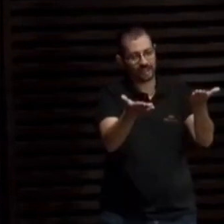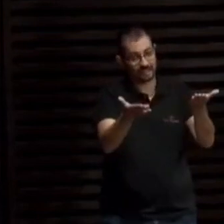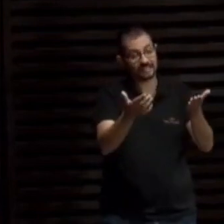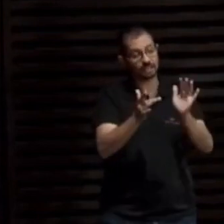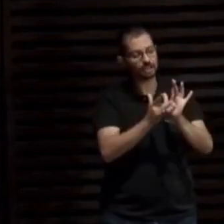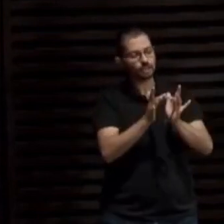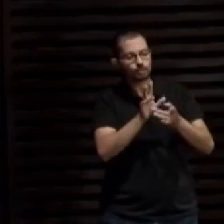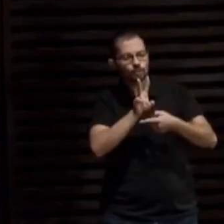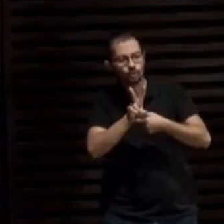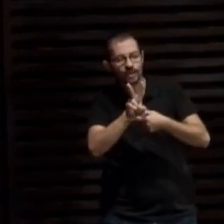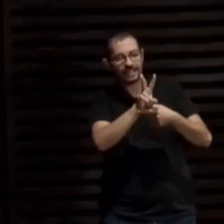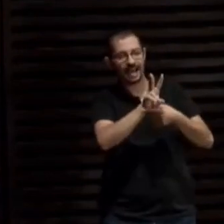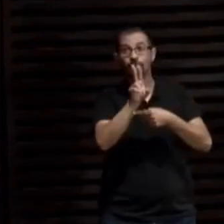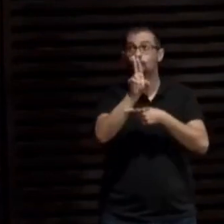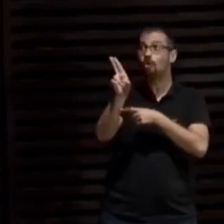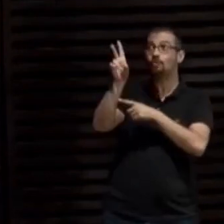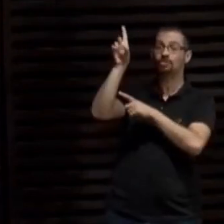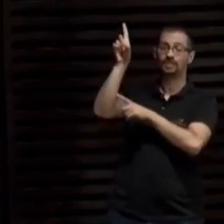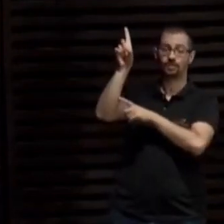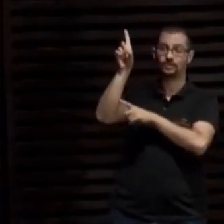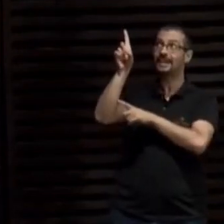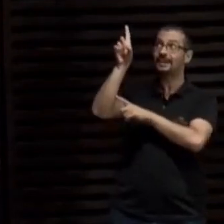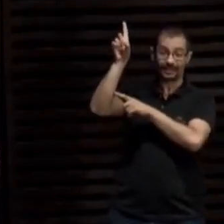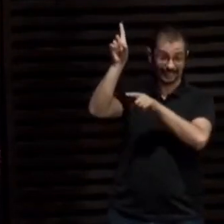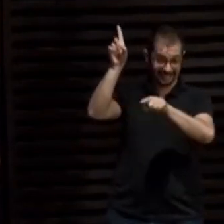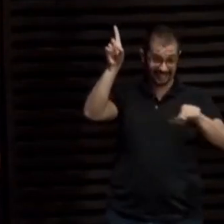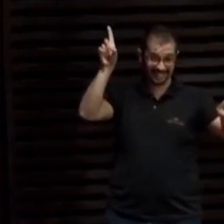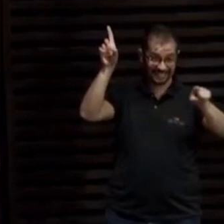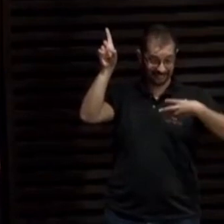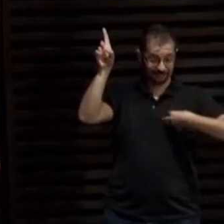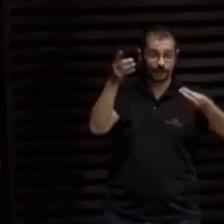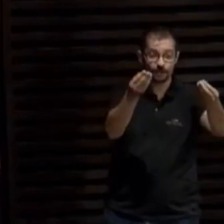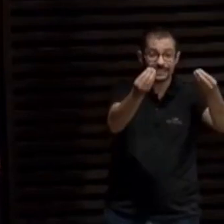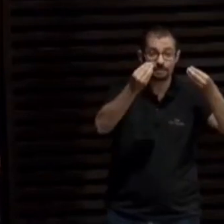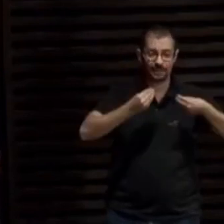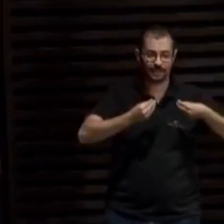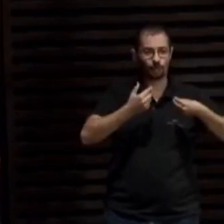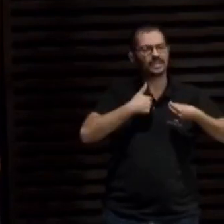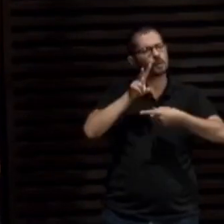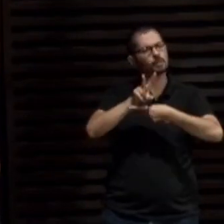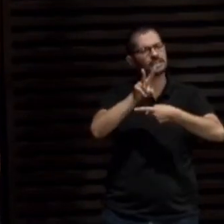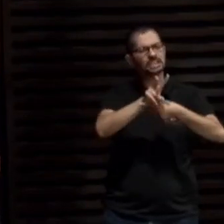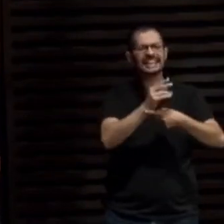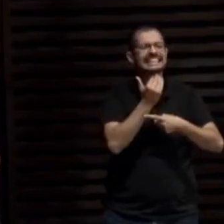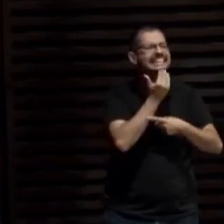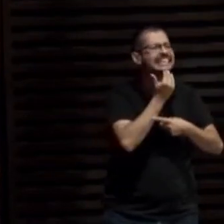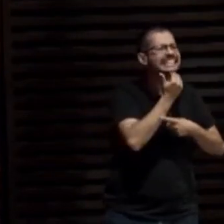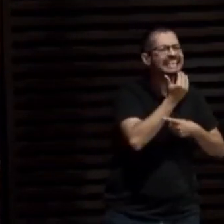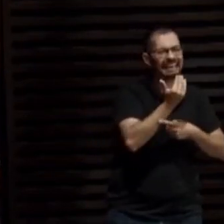guardava-os no teu nome, os que me deste, e protegi-os, e nenhum deles se